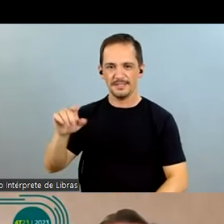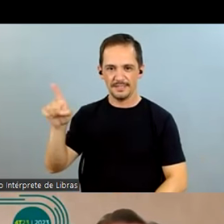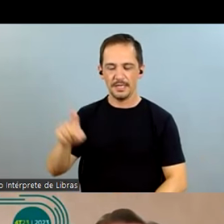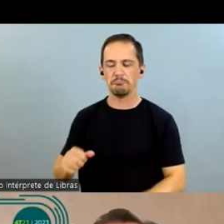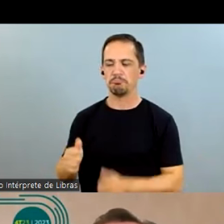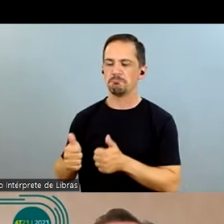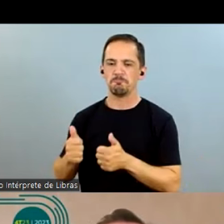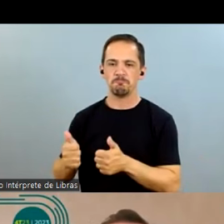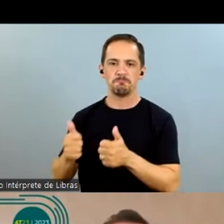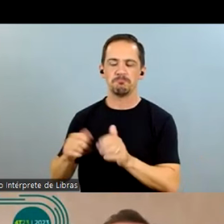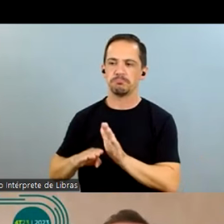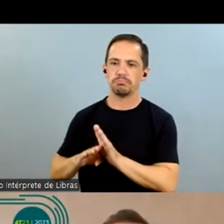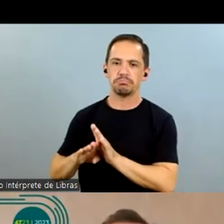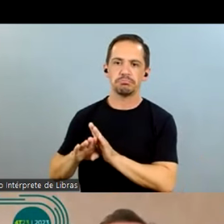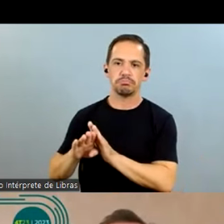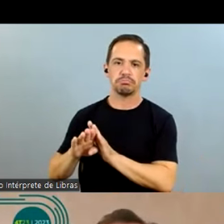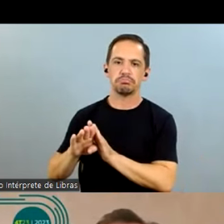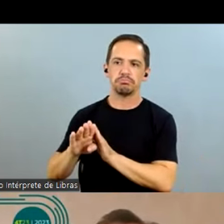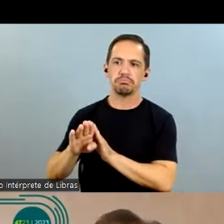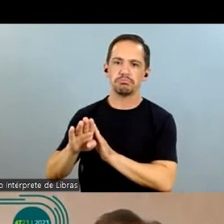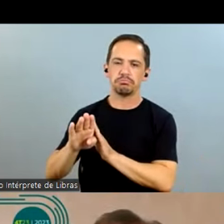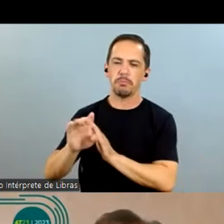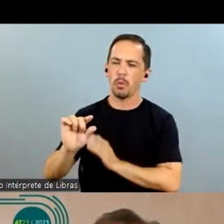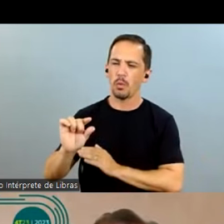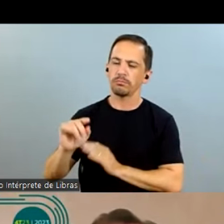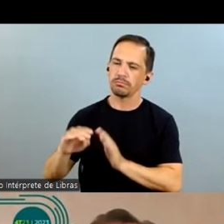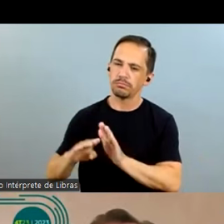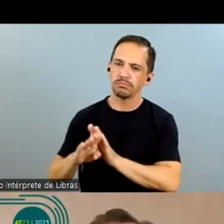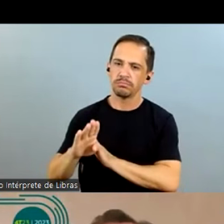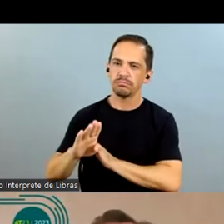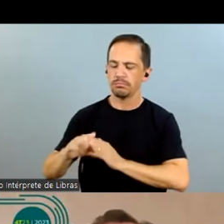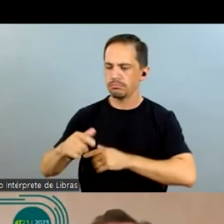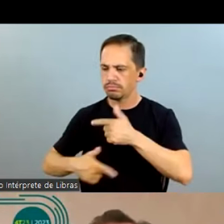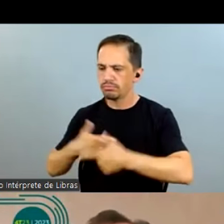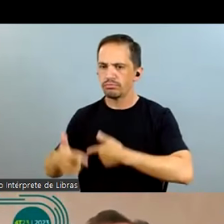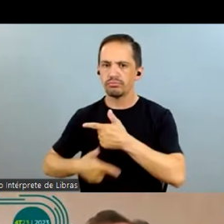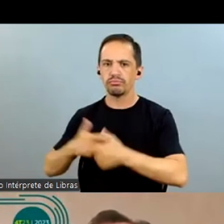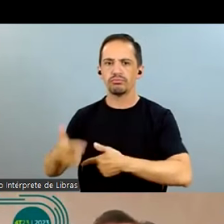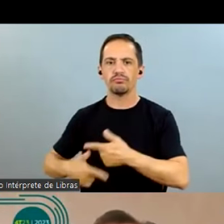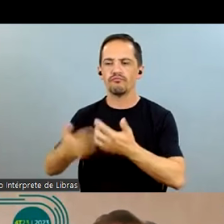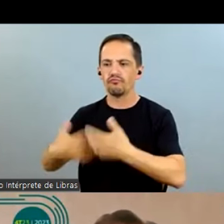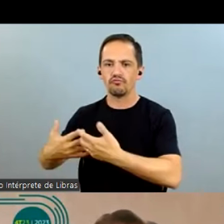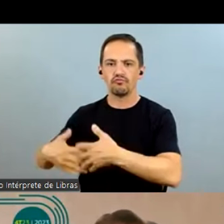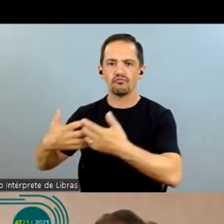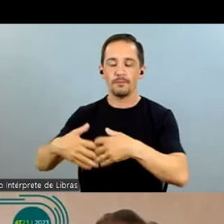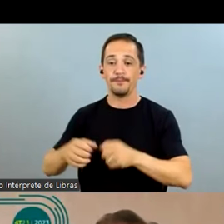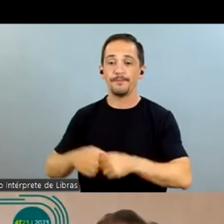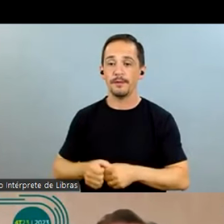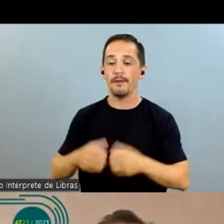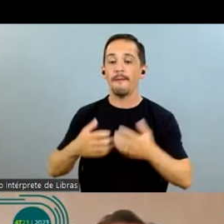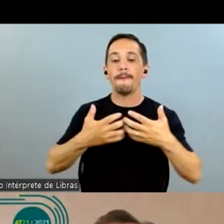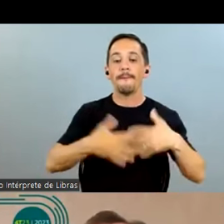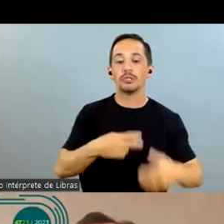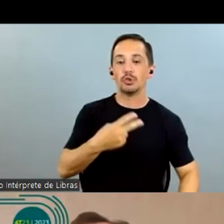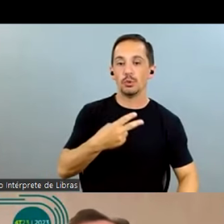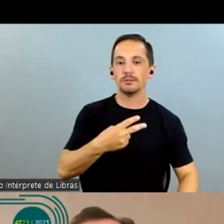da onduladeira ainda né mas e em termos de capacidade ela tá totalmente ocupada e a máquina dois também performando muito bem que